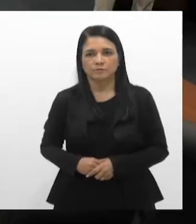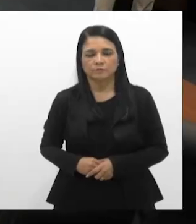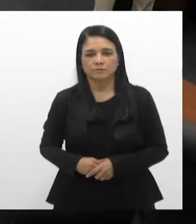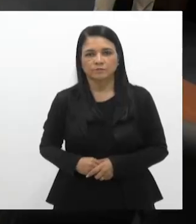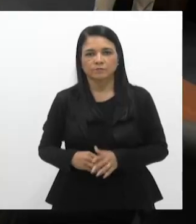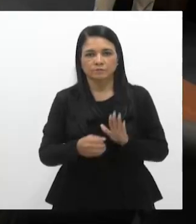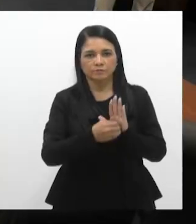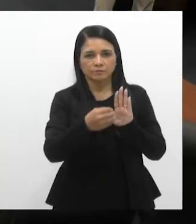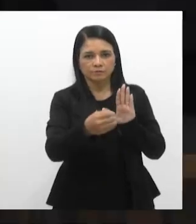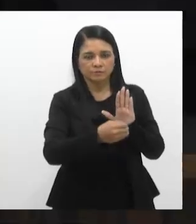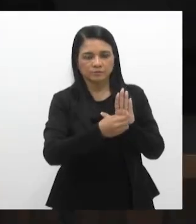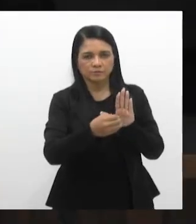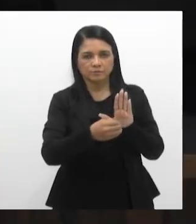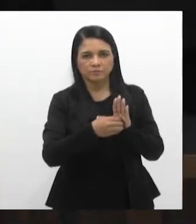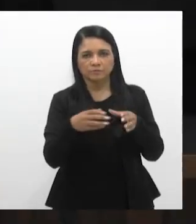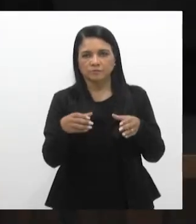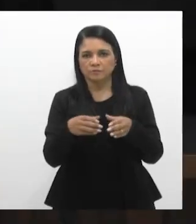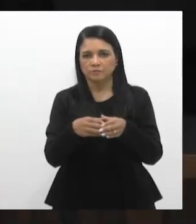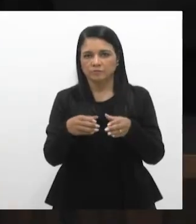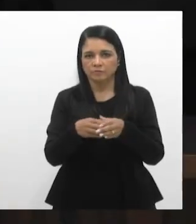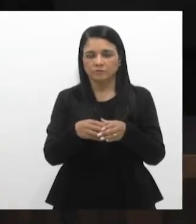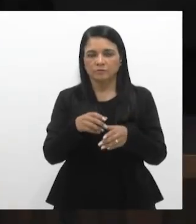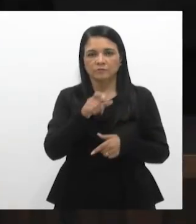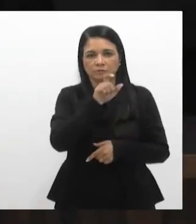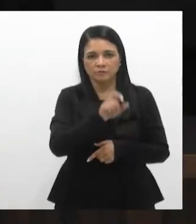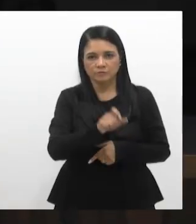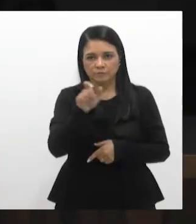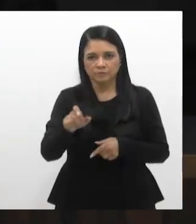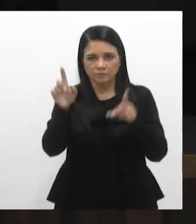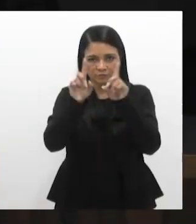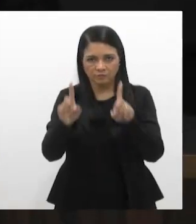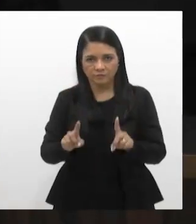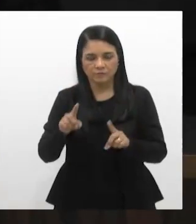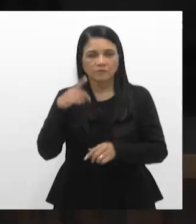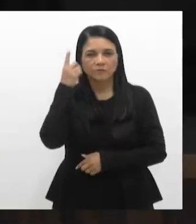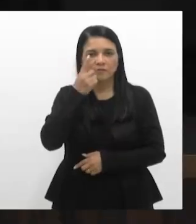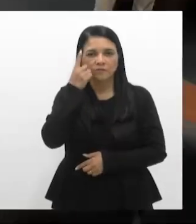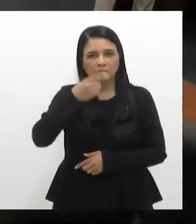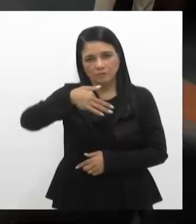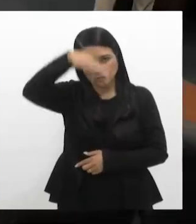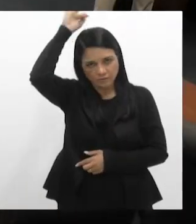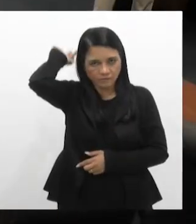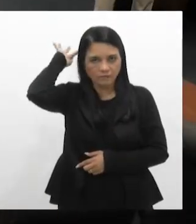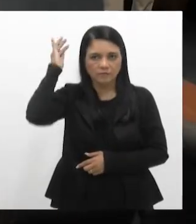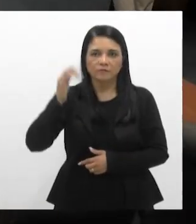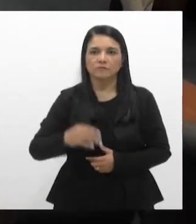Para emitir parecer na Comissão de Pessoa com Deficiência, deputado Fred Pacheco.